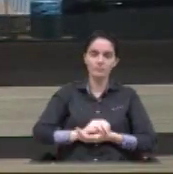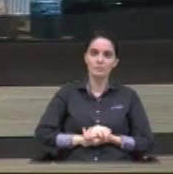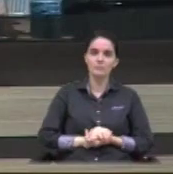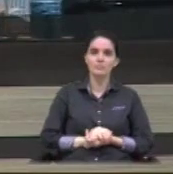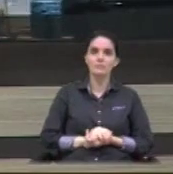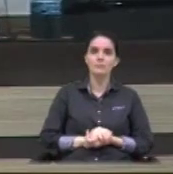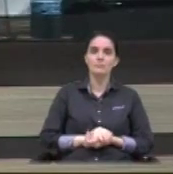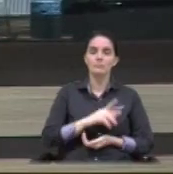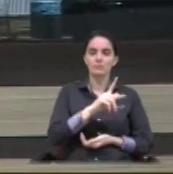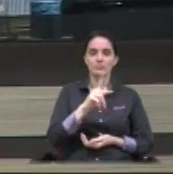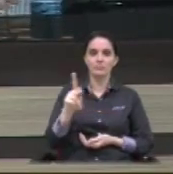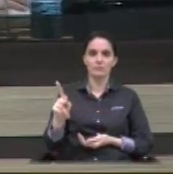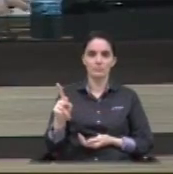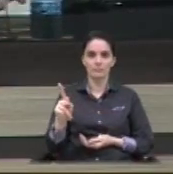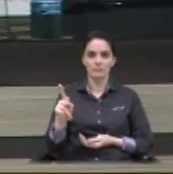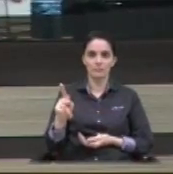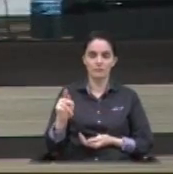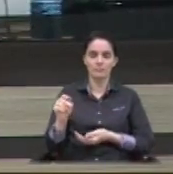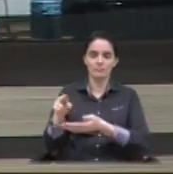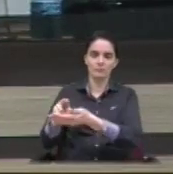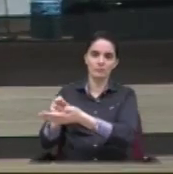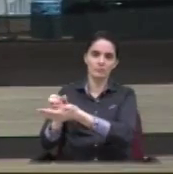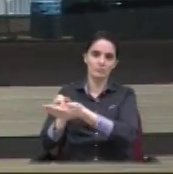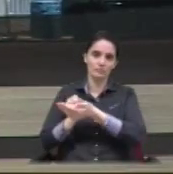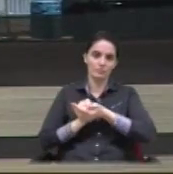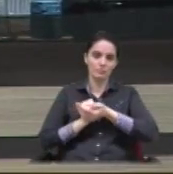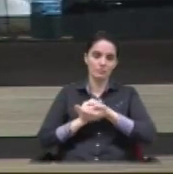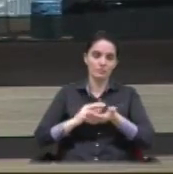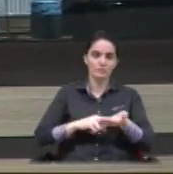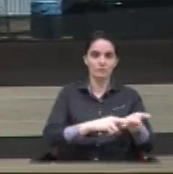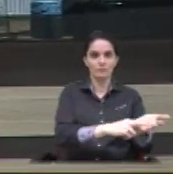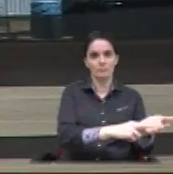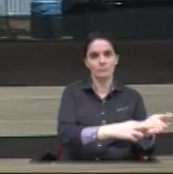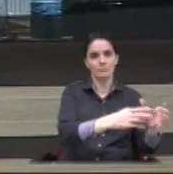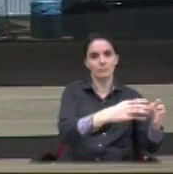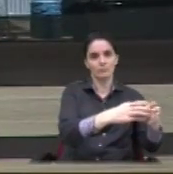A presidência recebe o ofício e encaminha ao setor de protocolo,